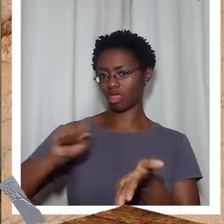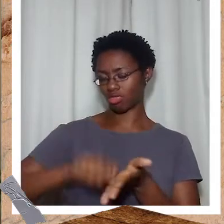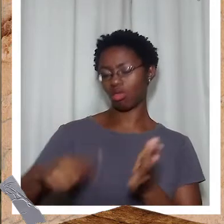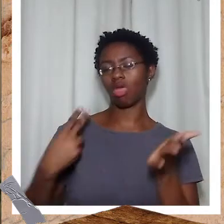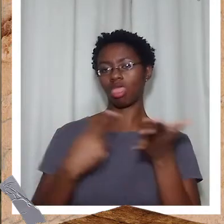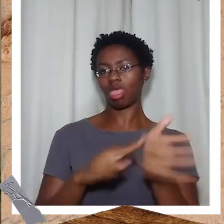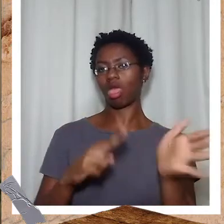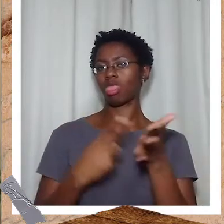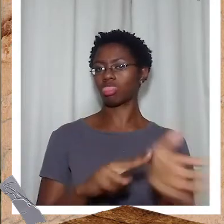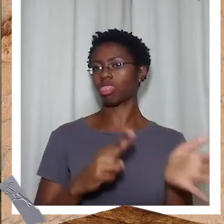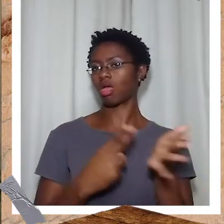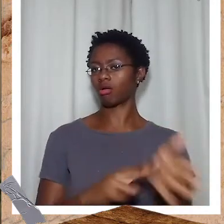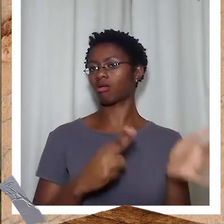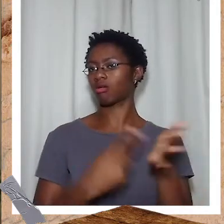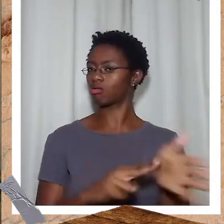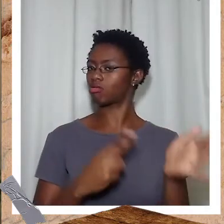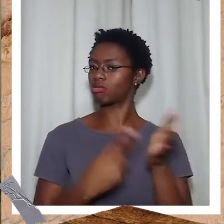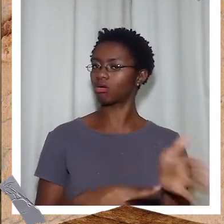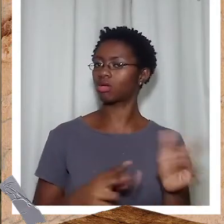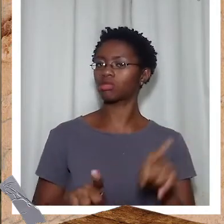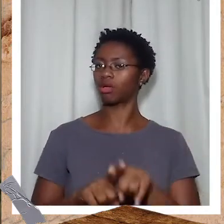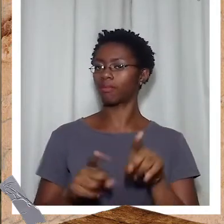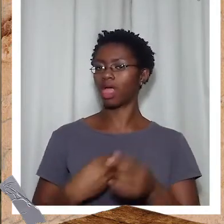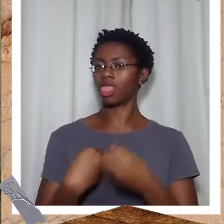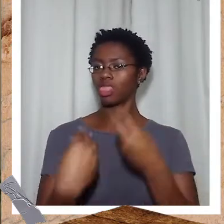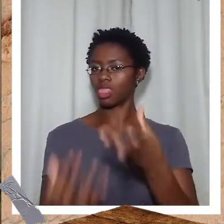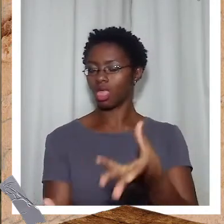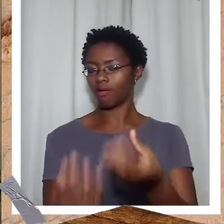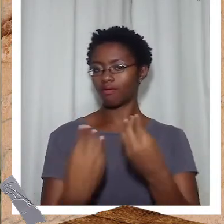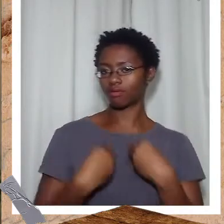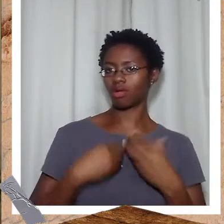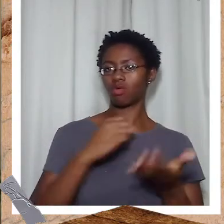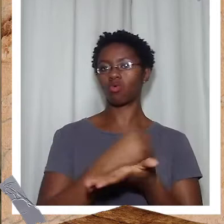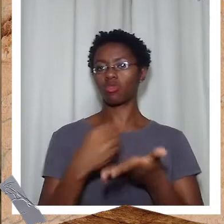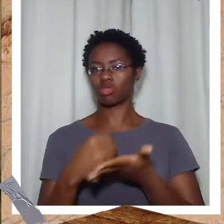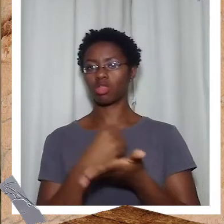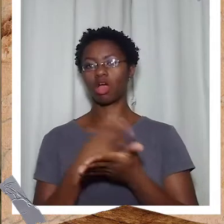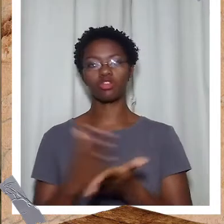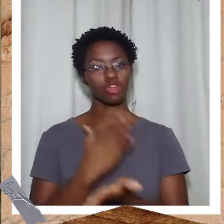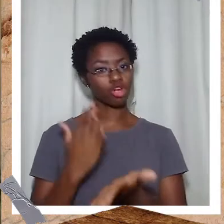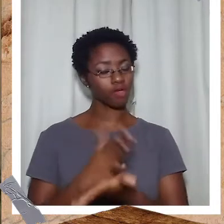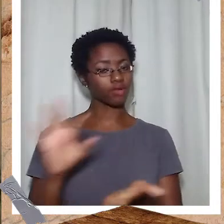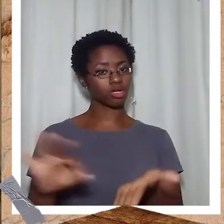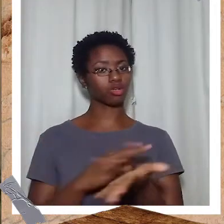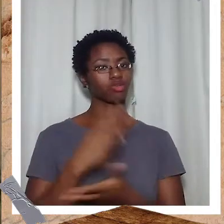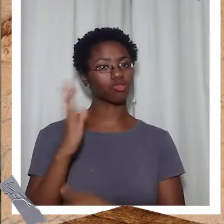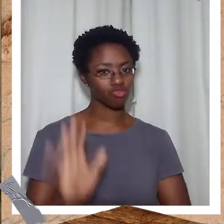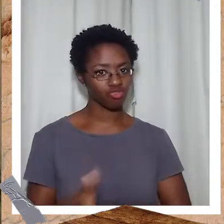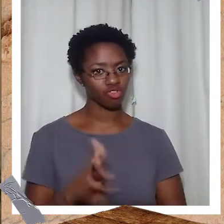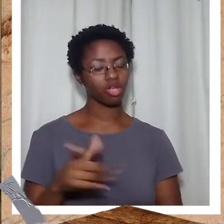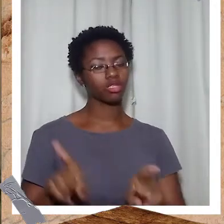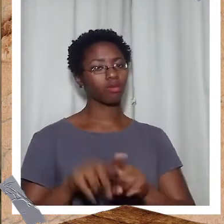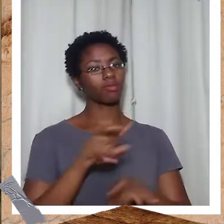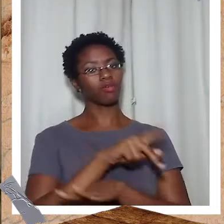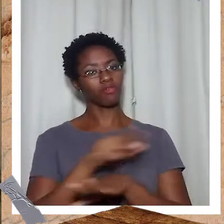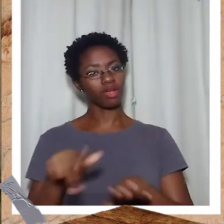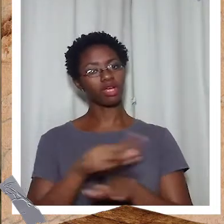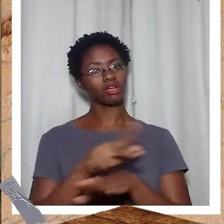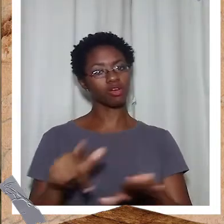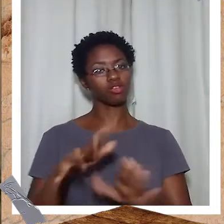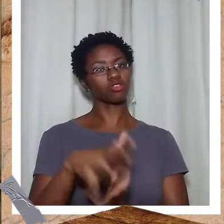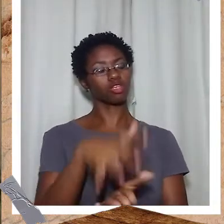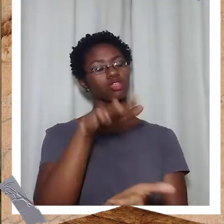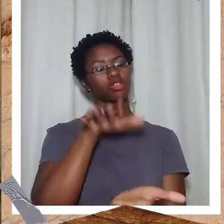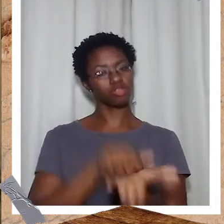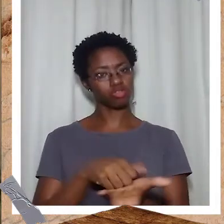ela escreveu e cartas que ela recebeu, contratos de livros que ela assinou e uma série de outros